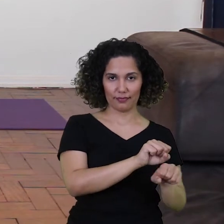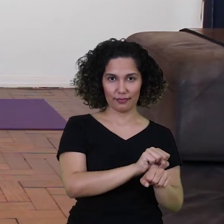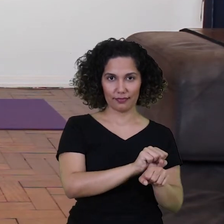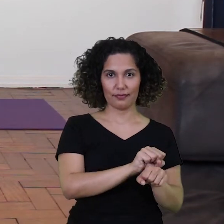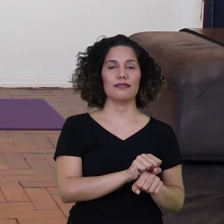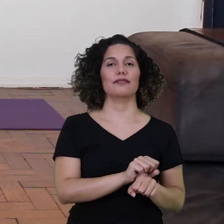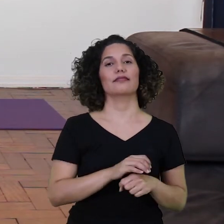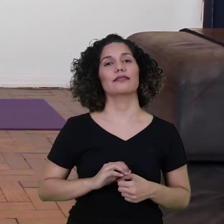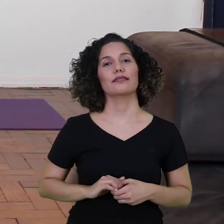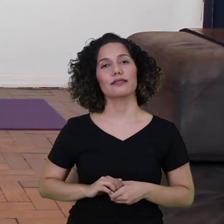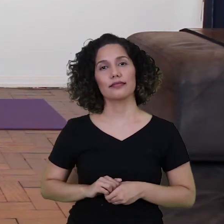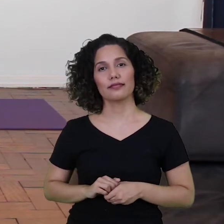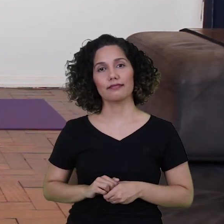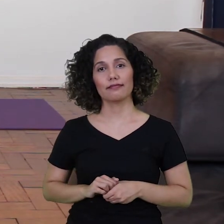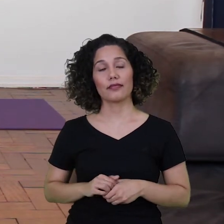pausa.